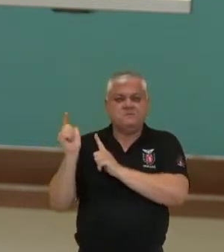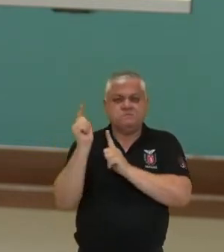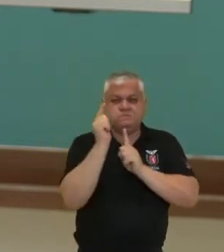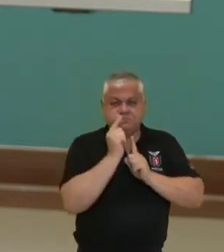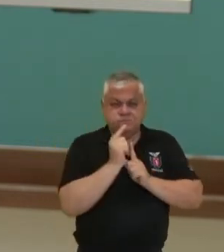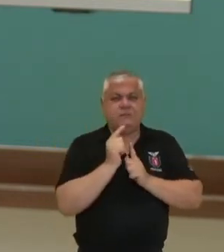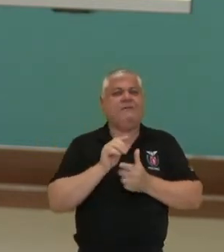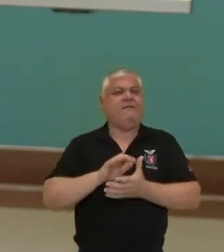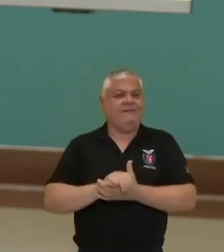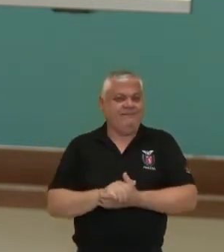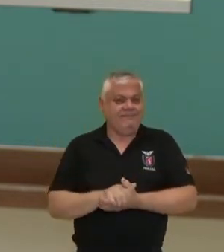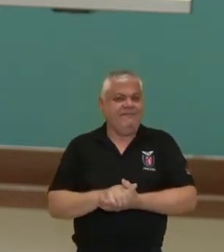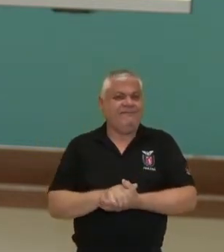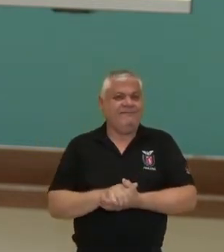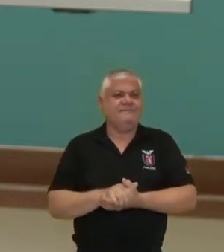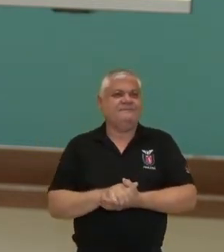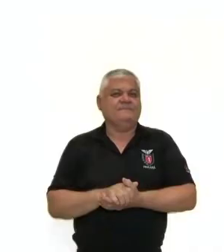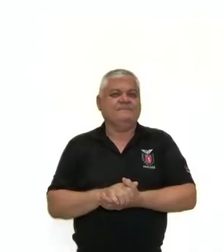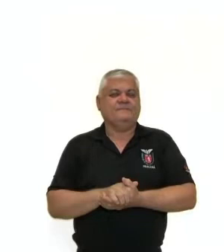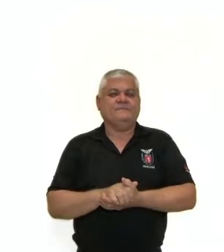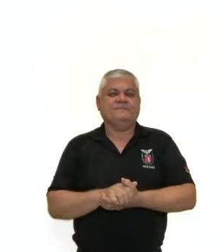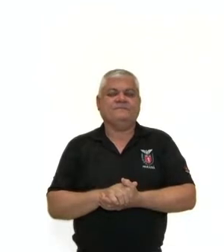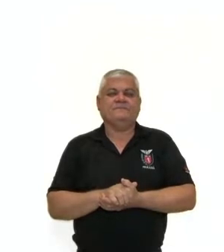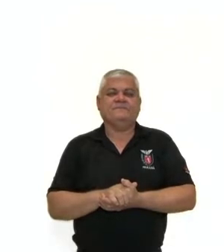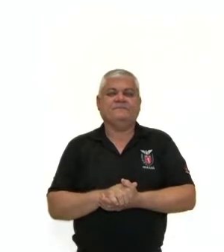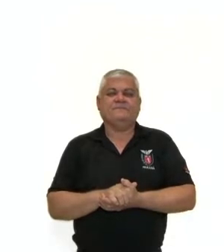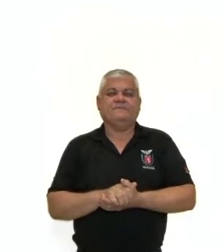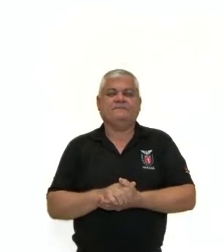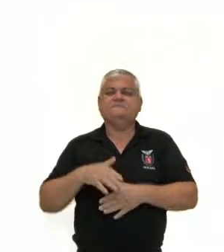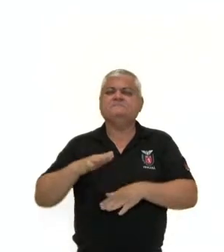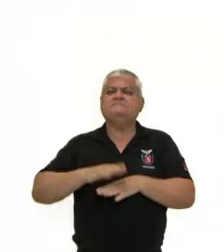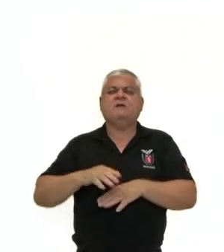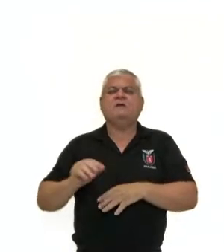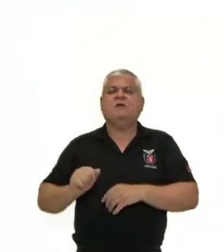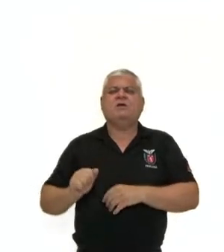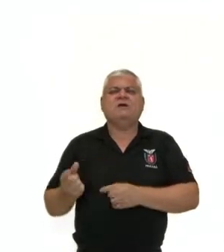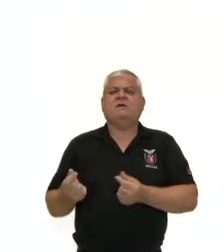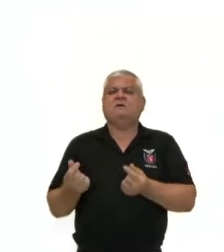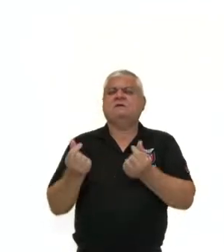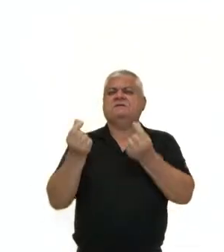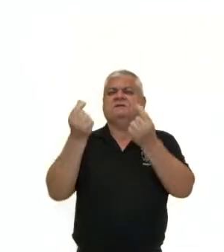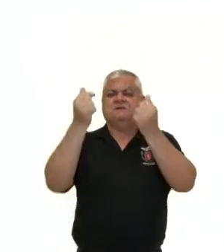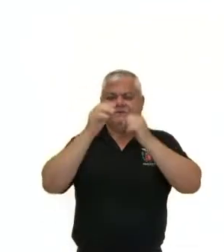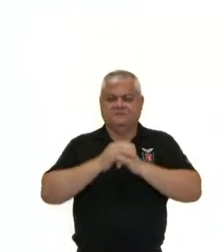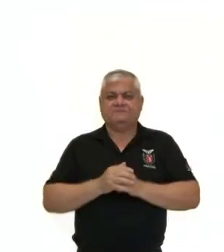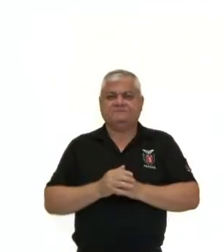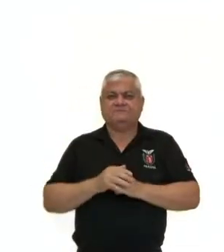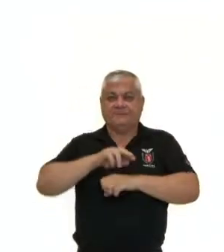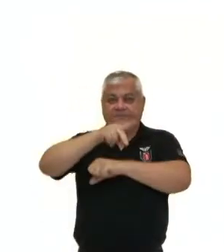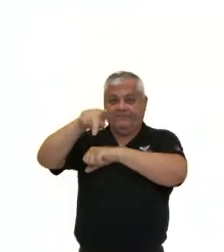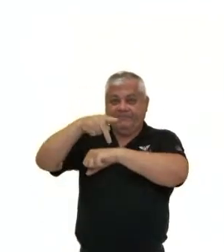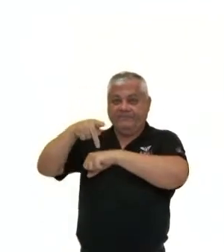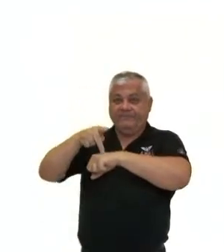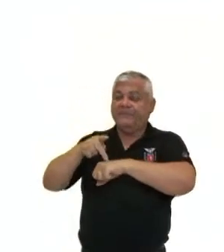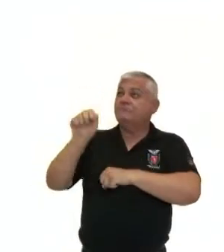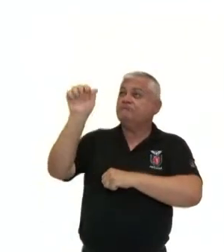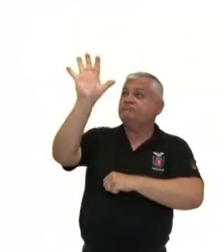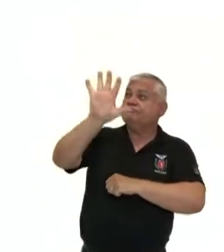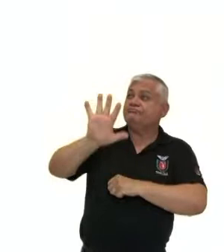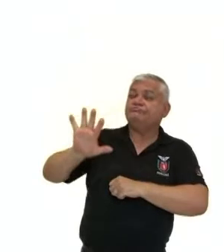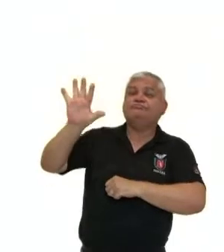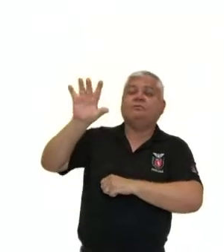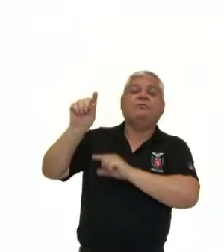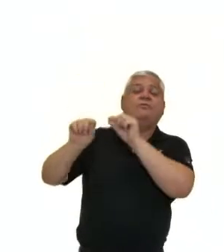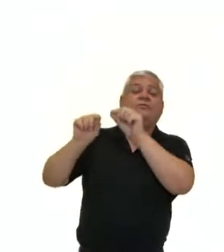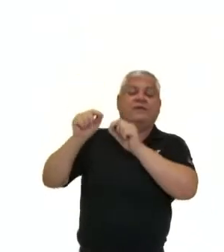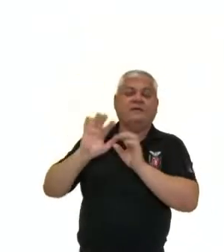estado islâmico é a maior riqueza a economia dos países do Oriente Médio está vinculada